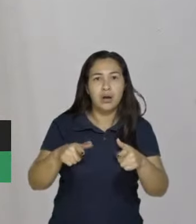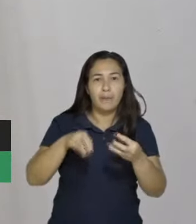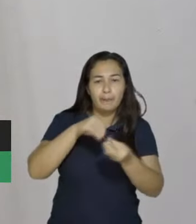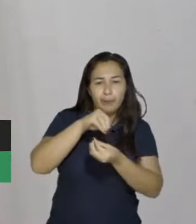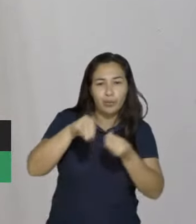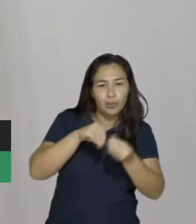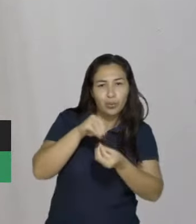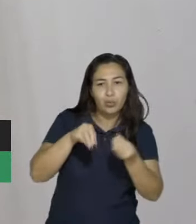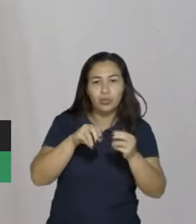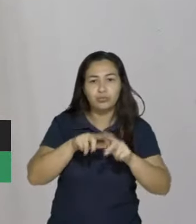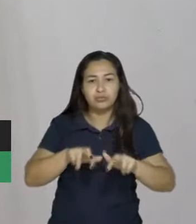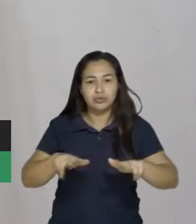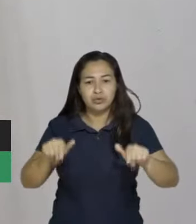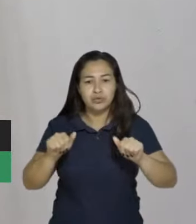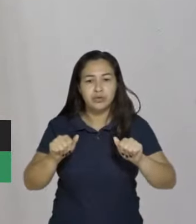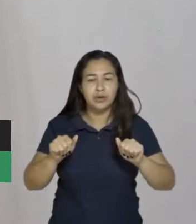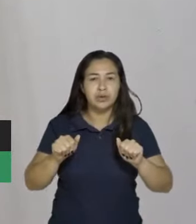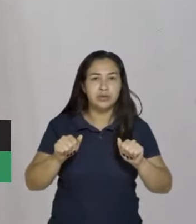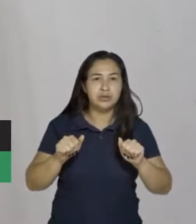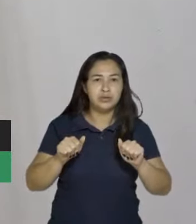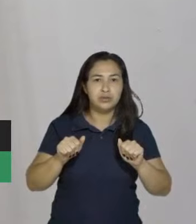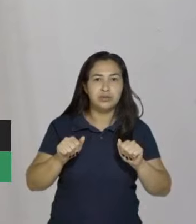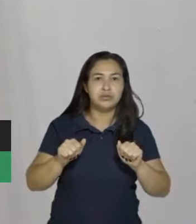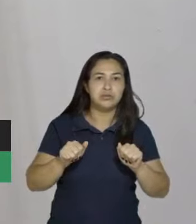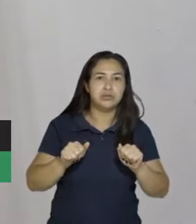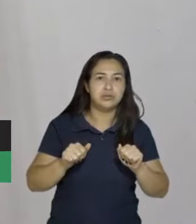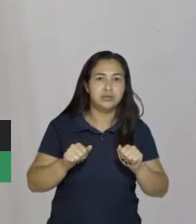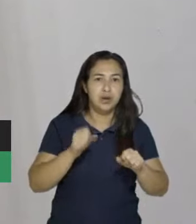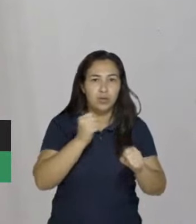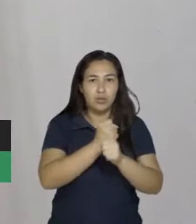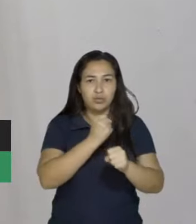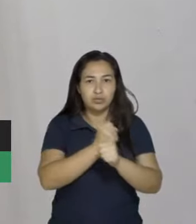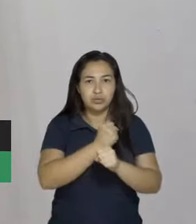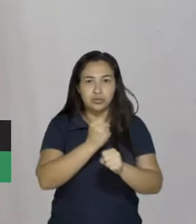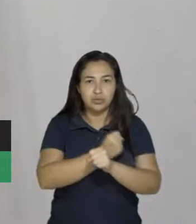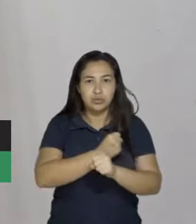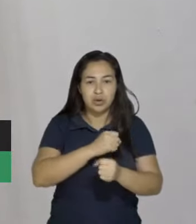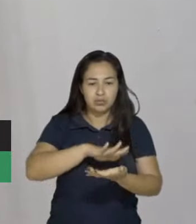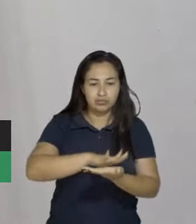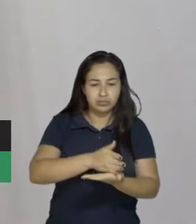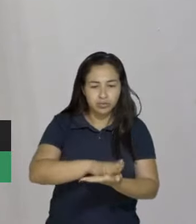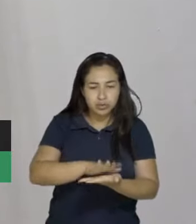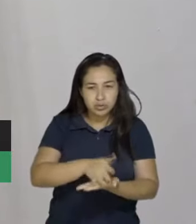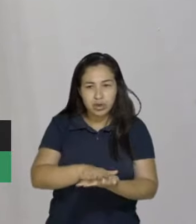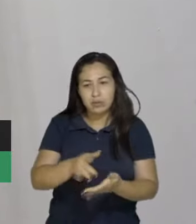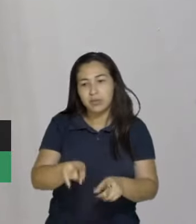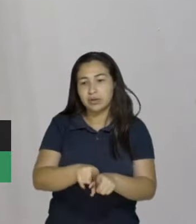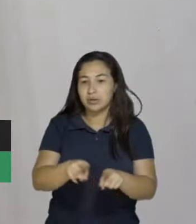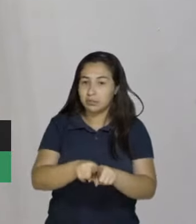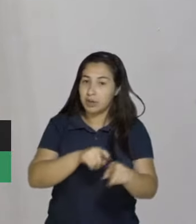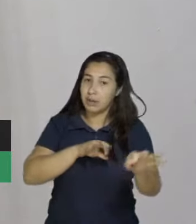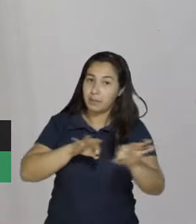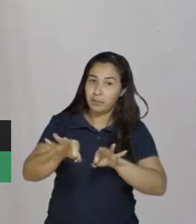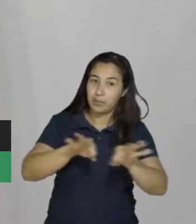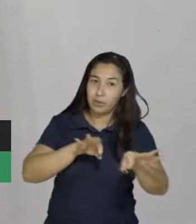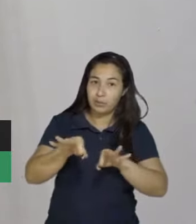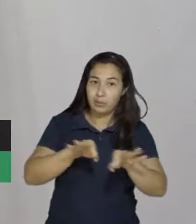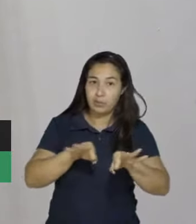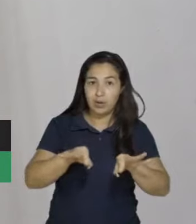artística, desde a construção do samba-enredo até a preparação das